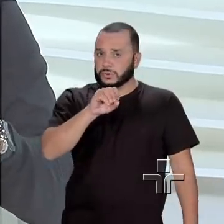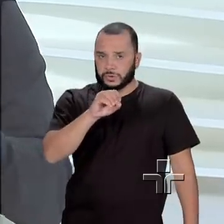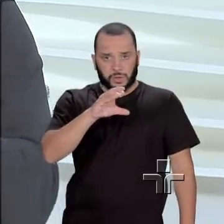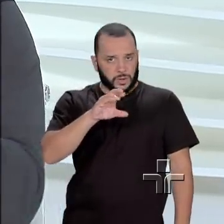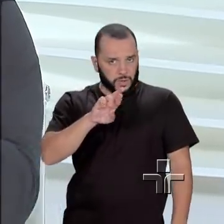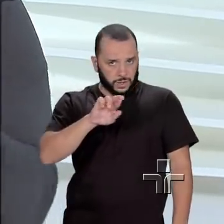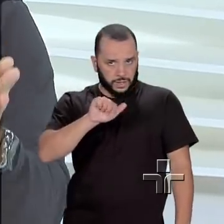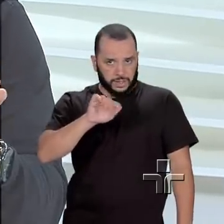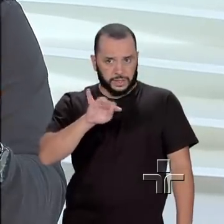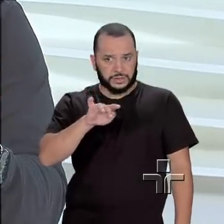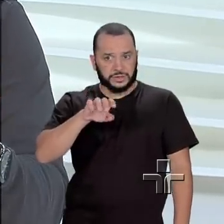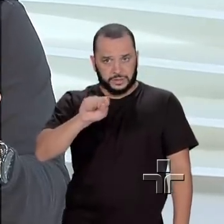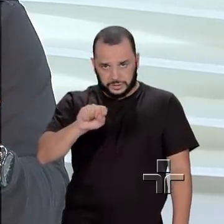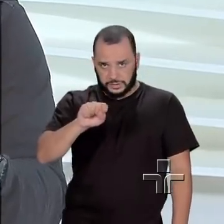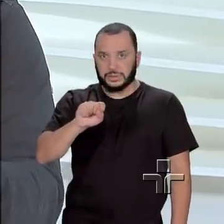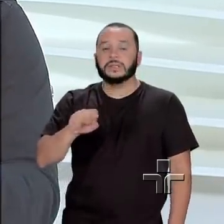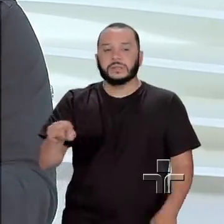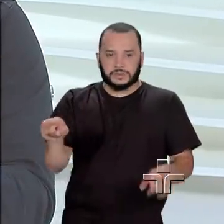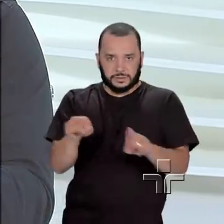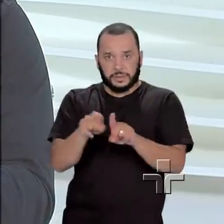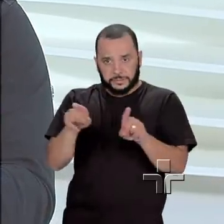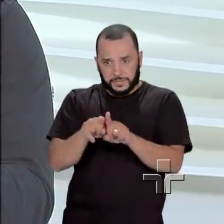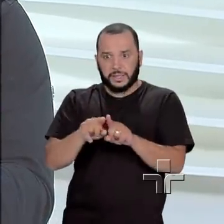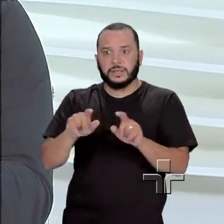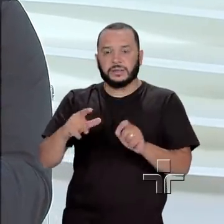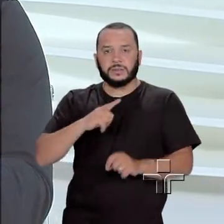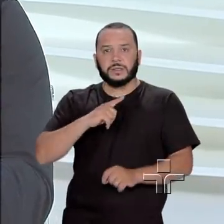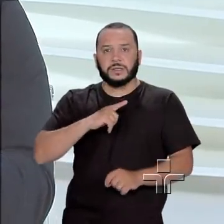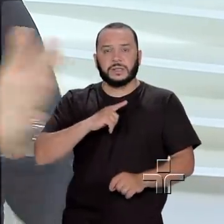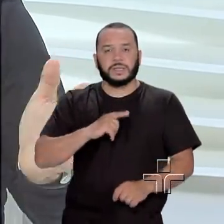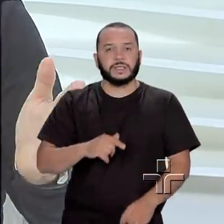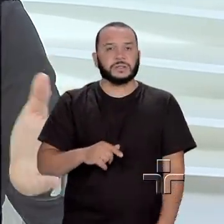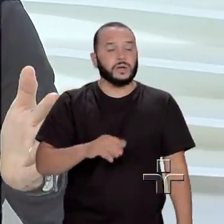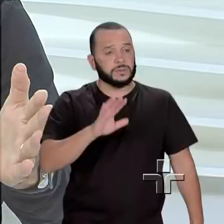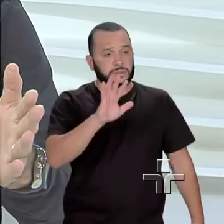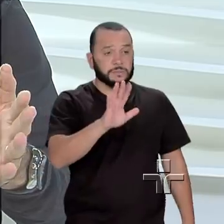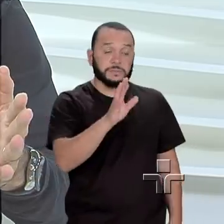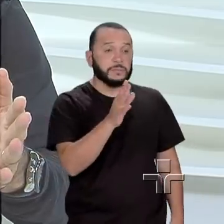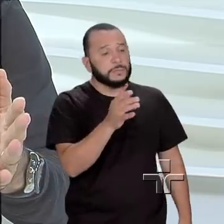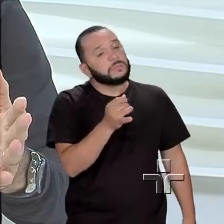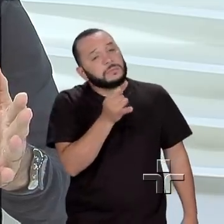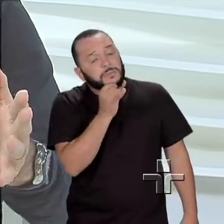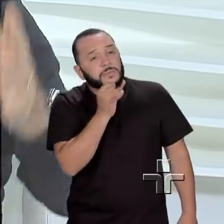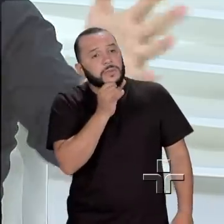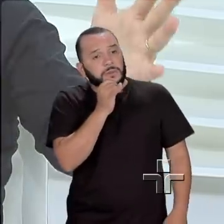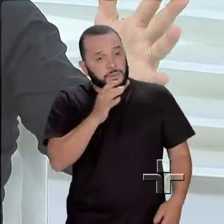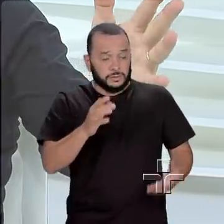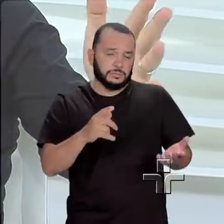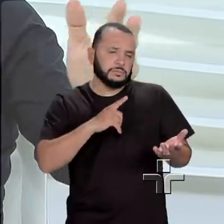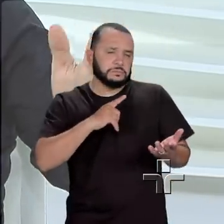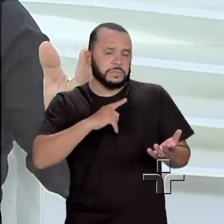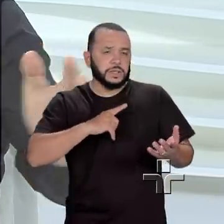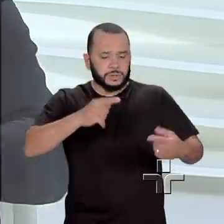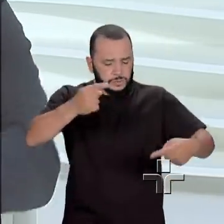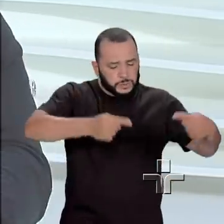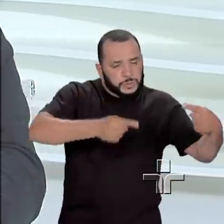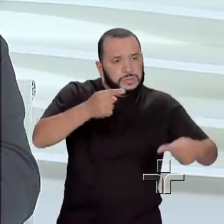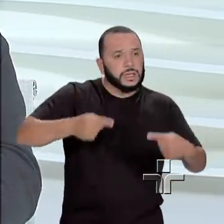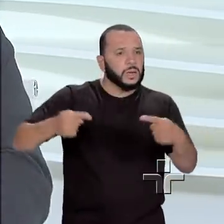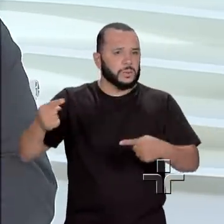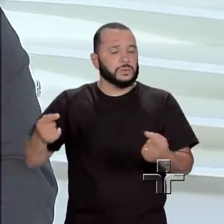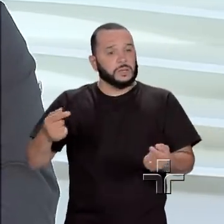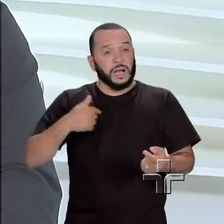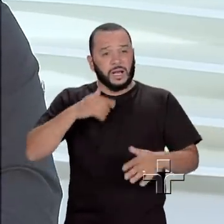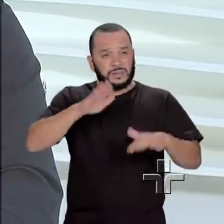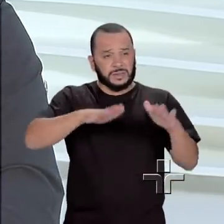tempo todo, quando você faz uma transição dessa, tão gigantesca como essa que a gente está vivendo, aparece um bocado de gente para dizer, isso não serve